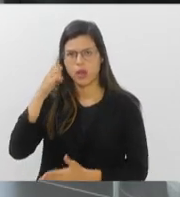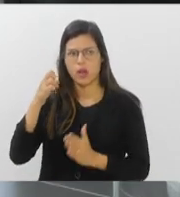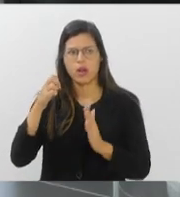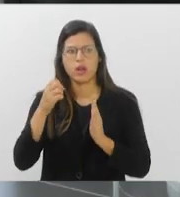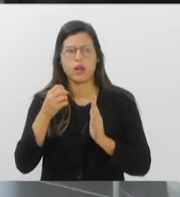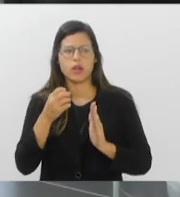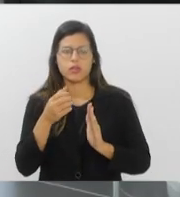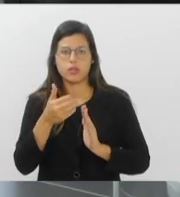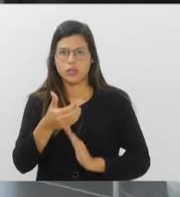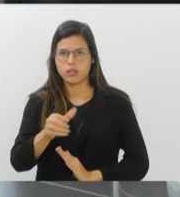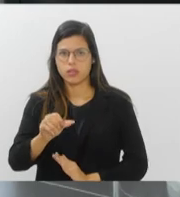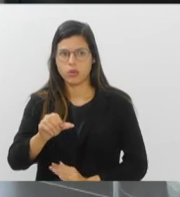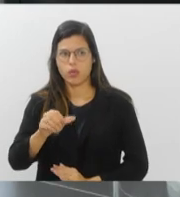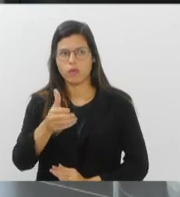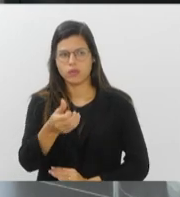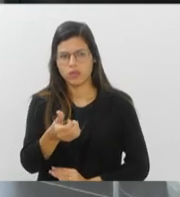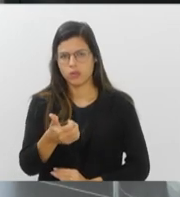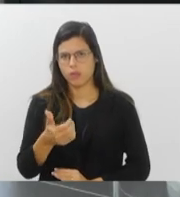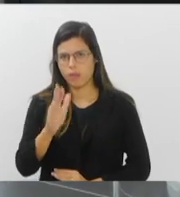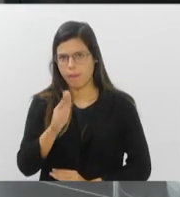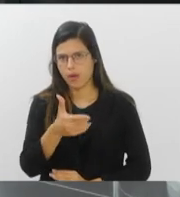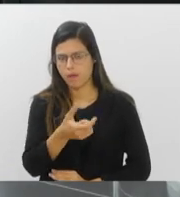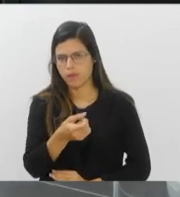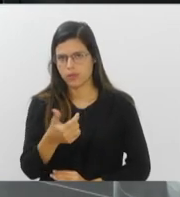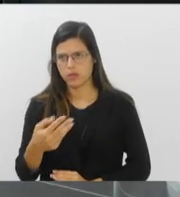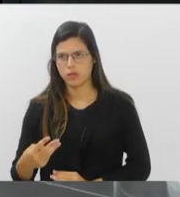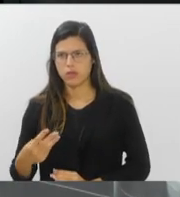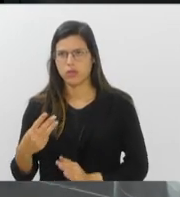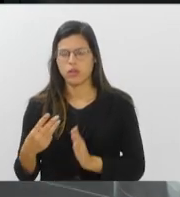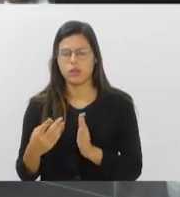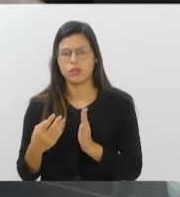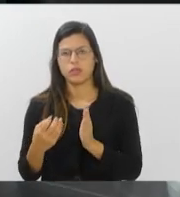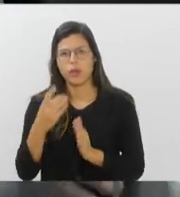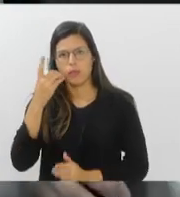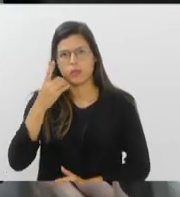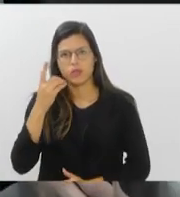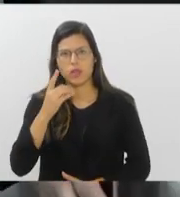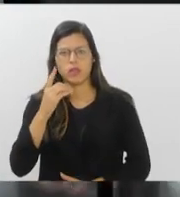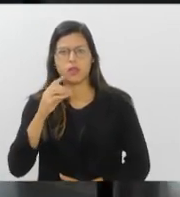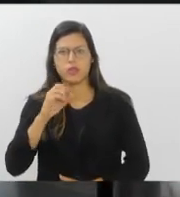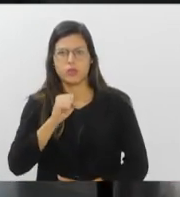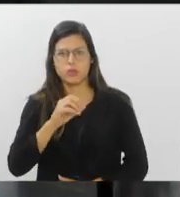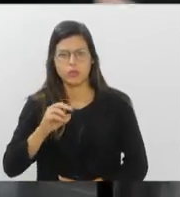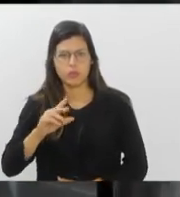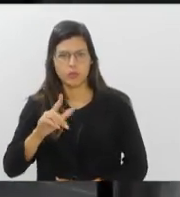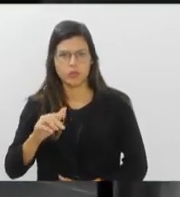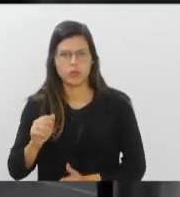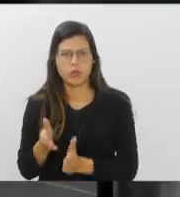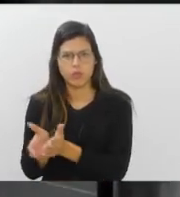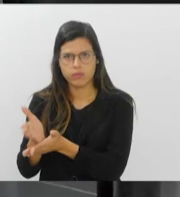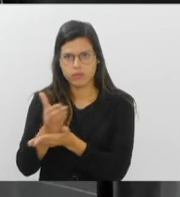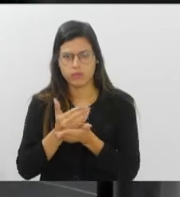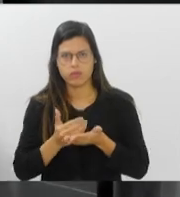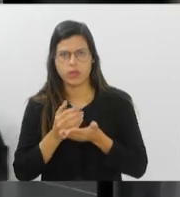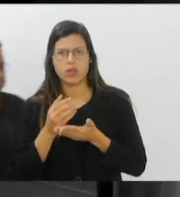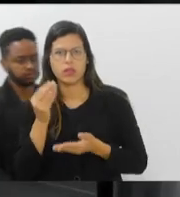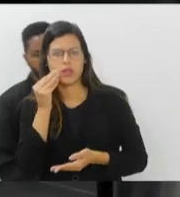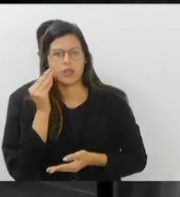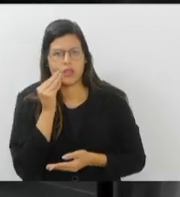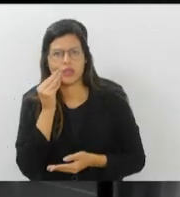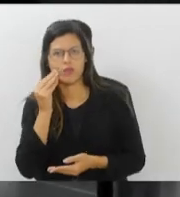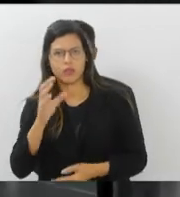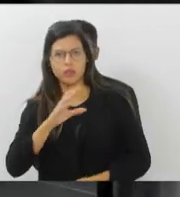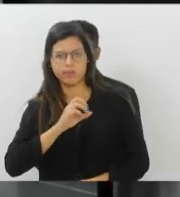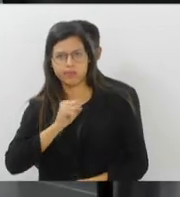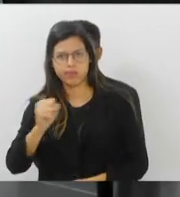lei 1961 de 23, de autoria da deputada Renata Souza, que dispõe sobre a coleta de dados sobre suicídio, tentativa de suicídio, homicídio